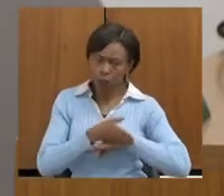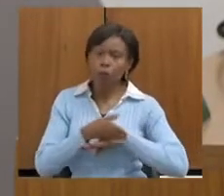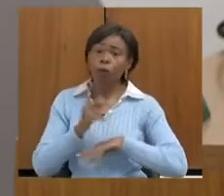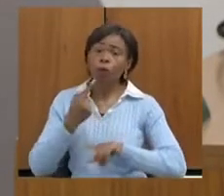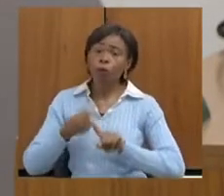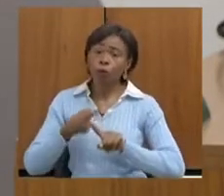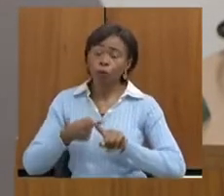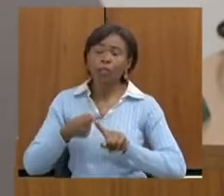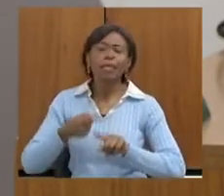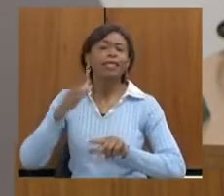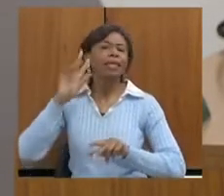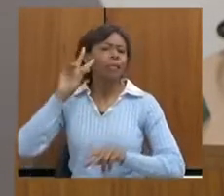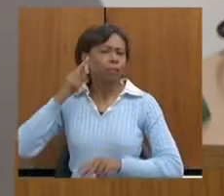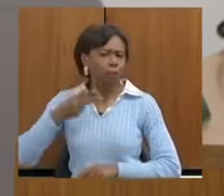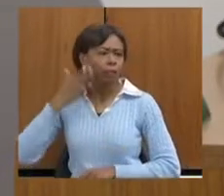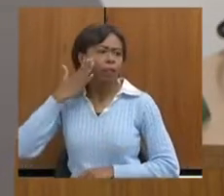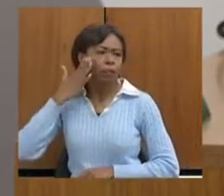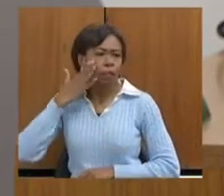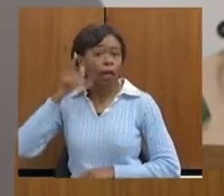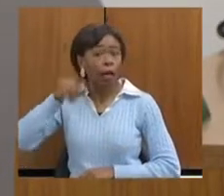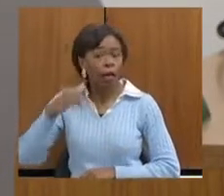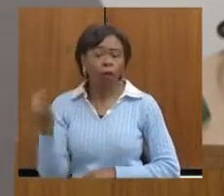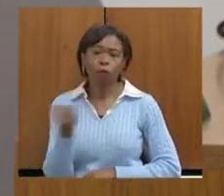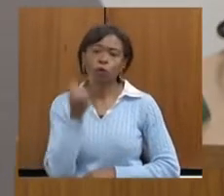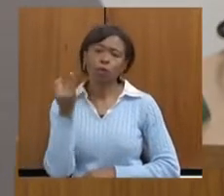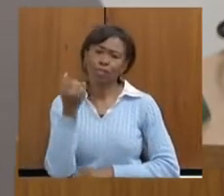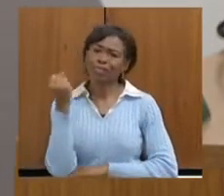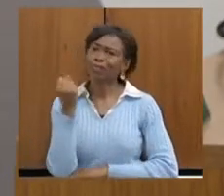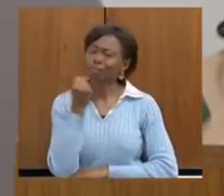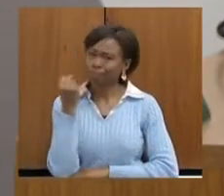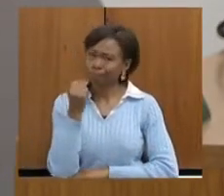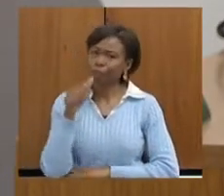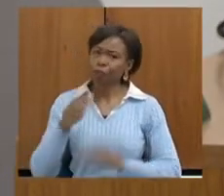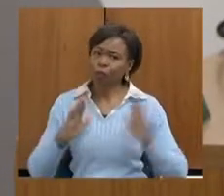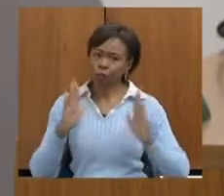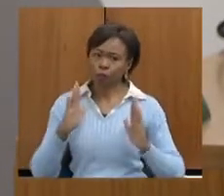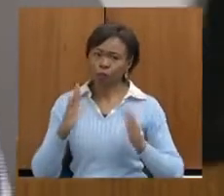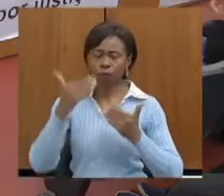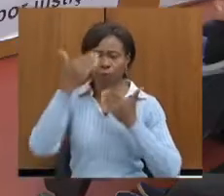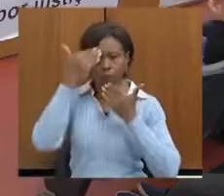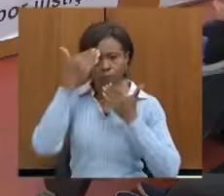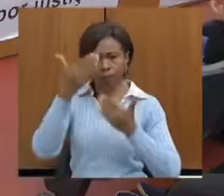reconhece a importância EA gravidade do momento Obrigado